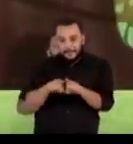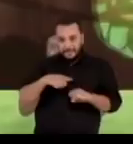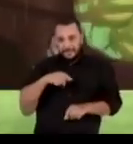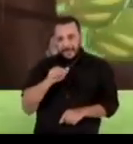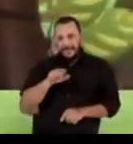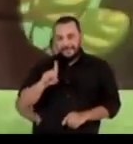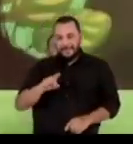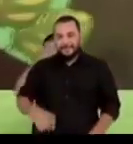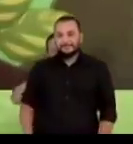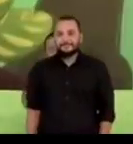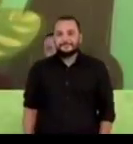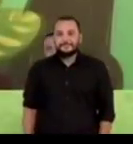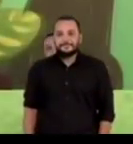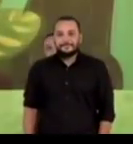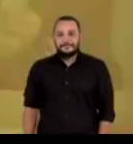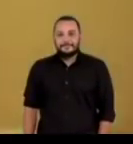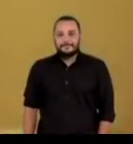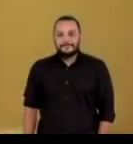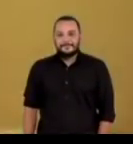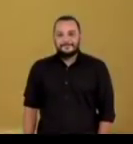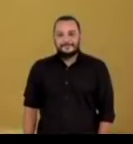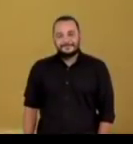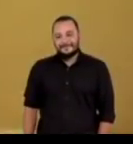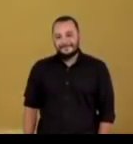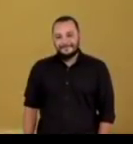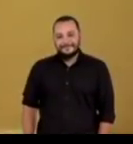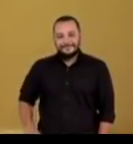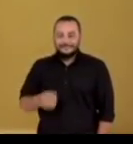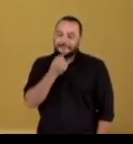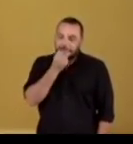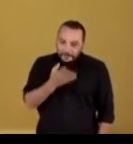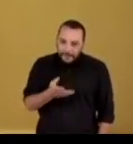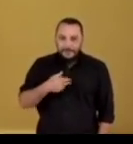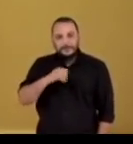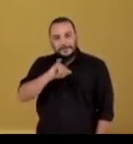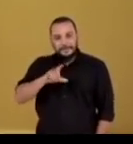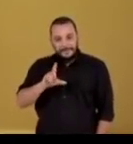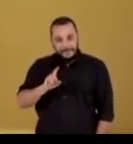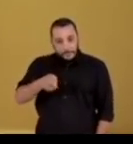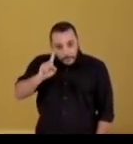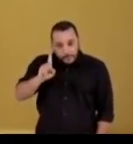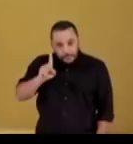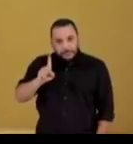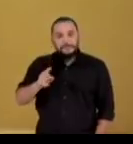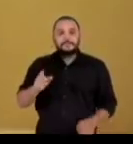que vai nos salvar agora? Muito